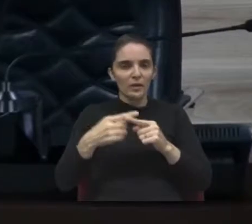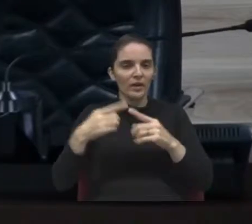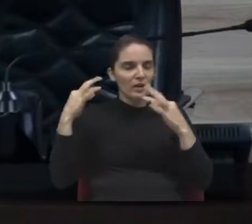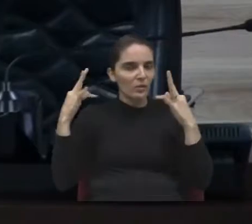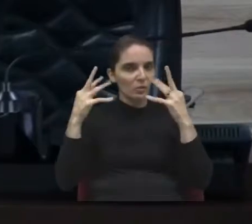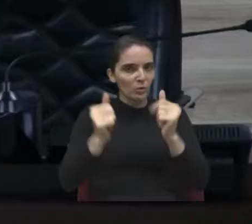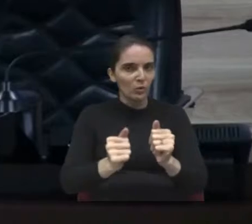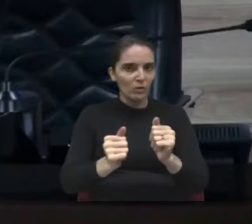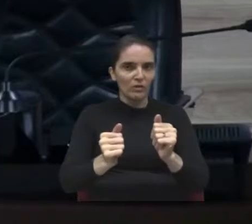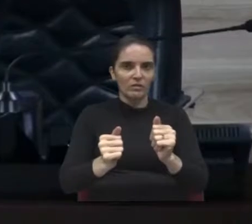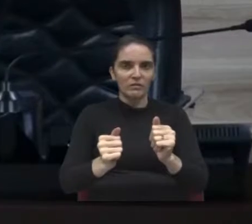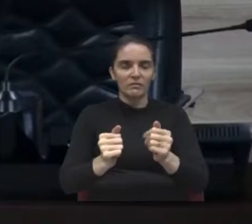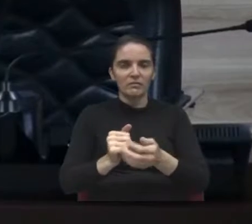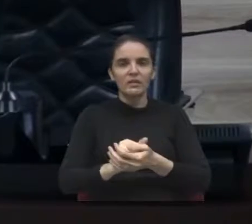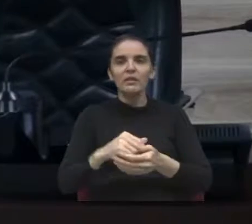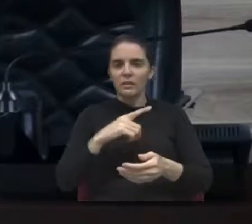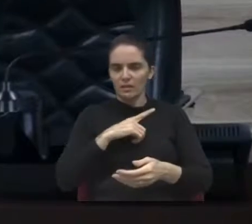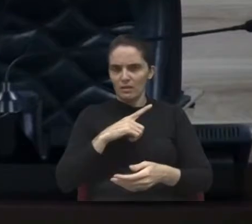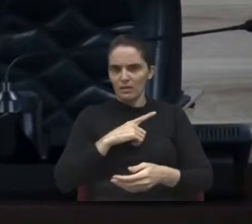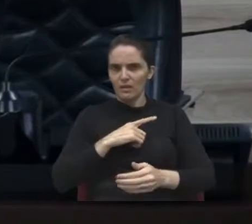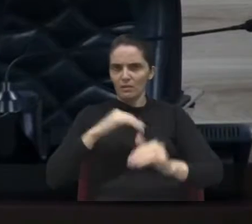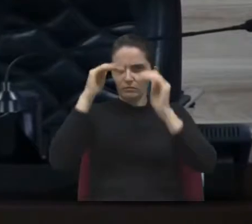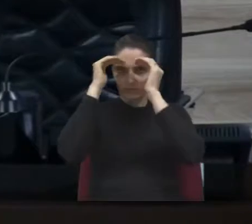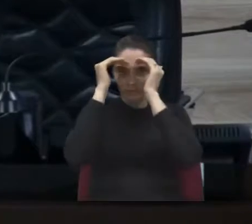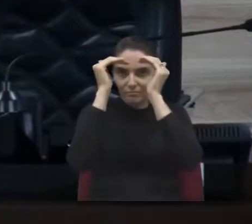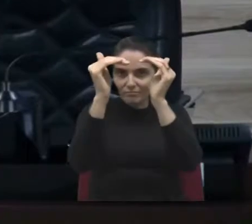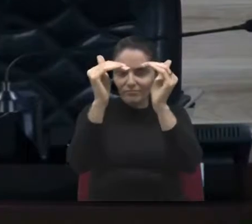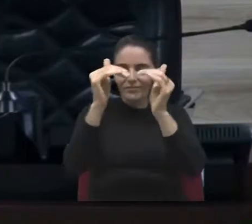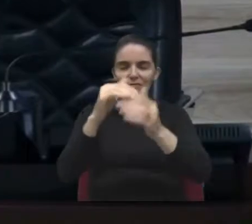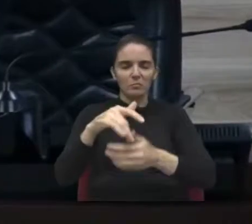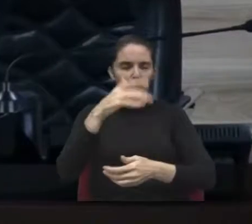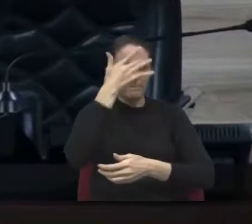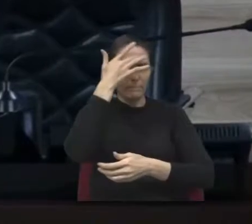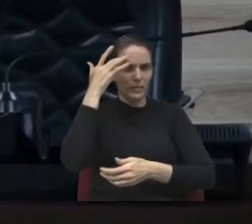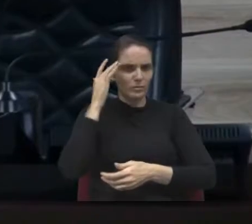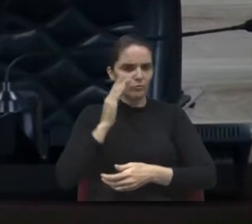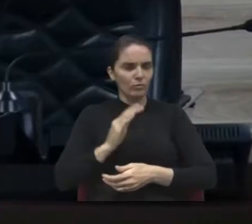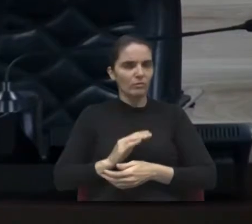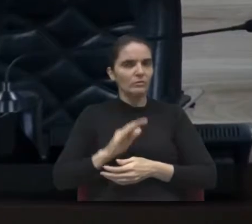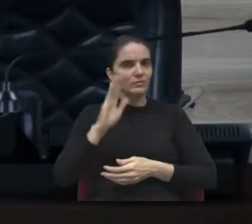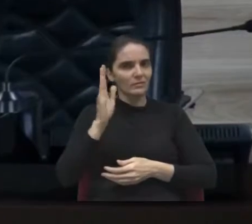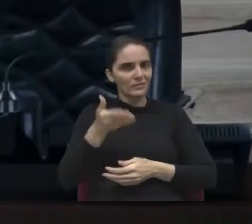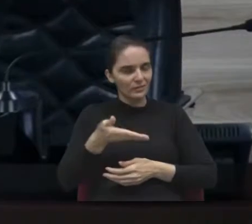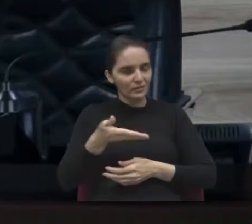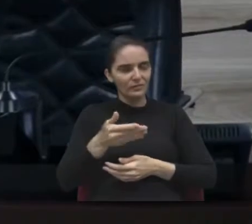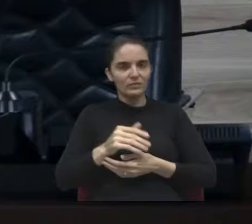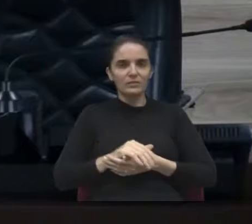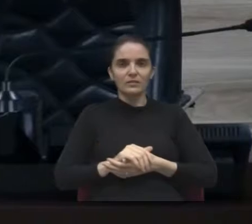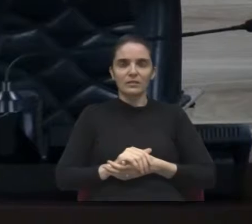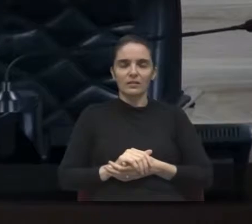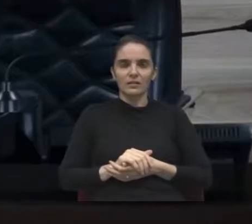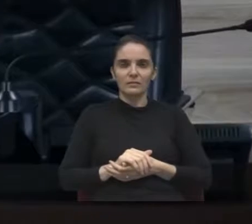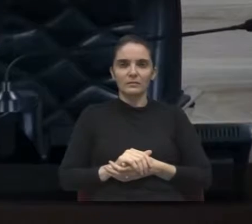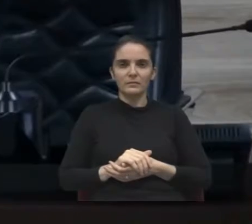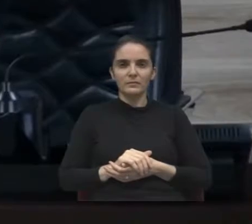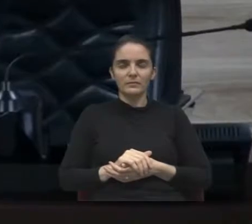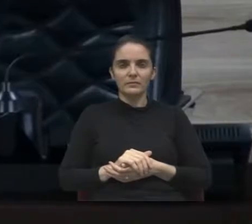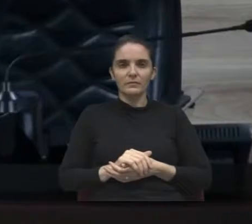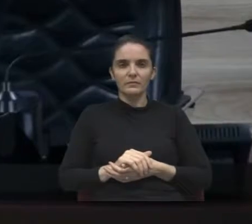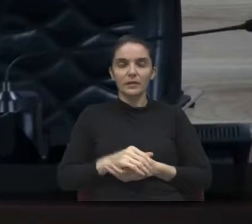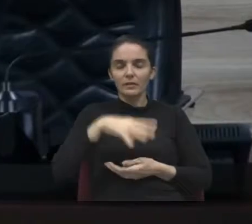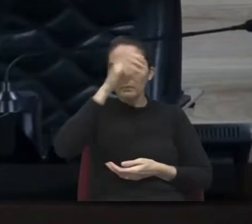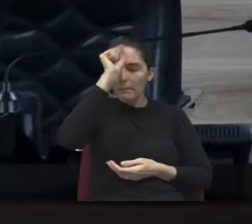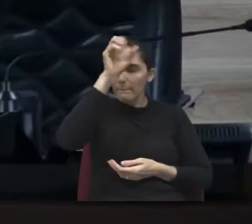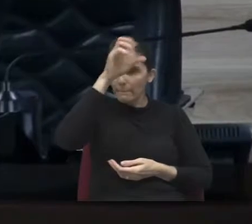tiro de guerra são pessoas que passaram e que passam, e que aprendem